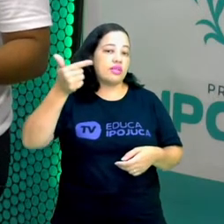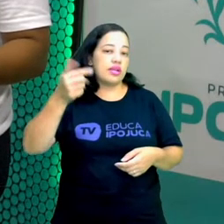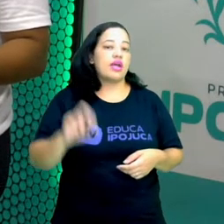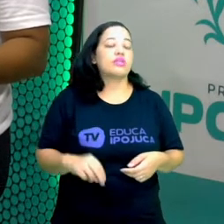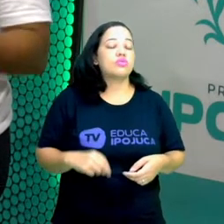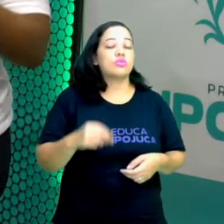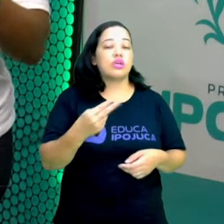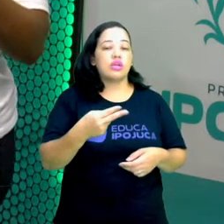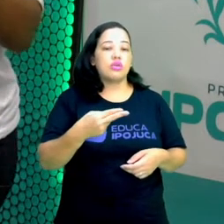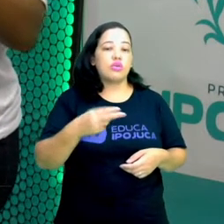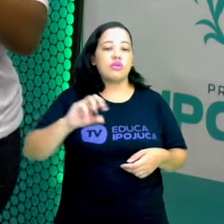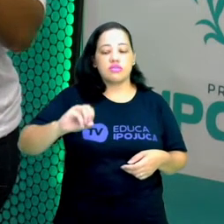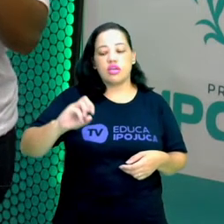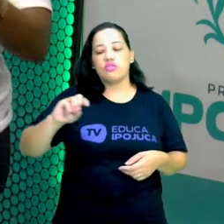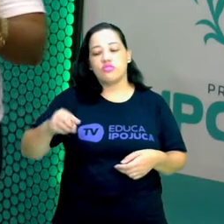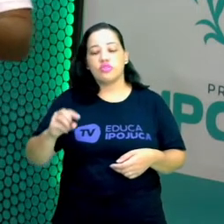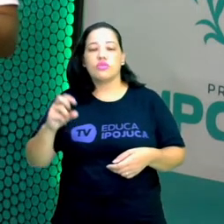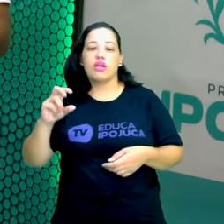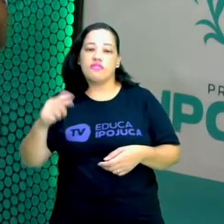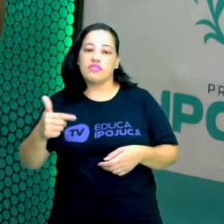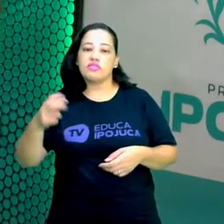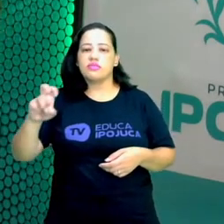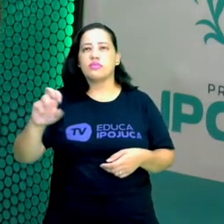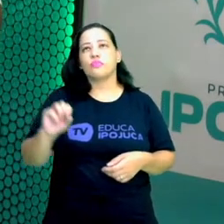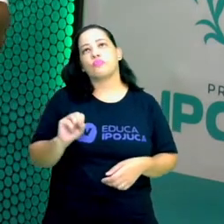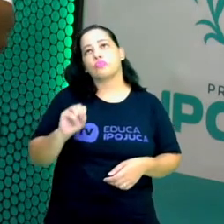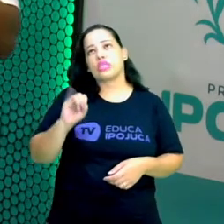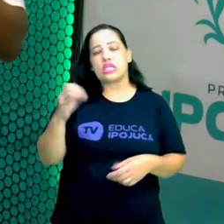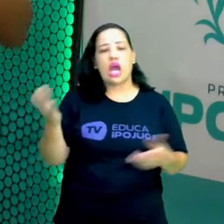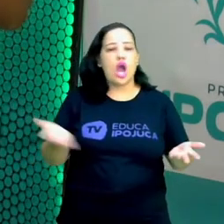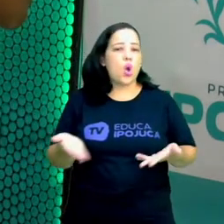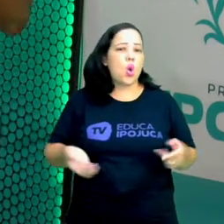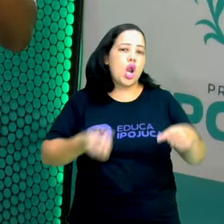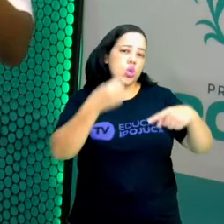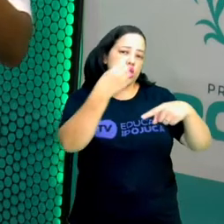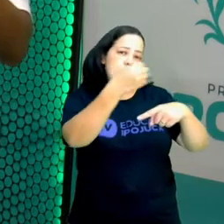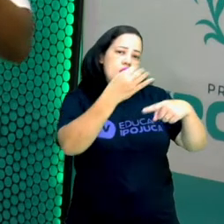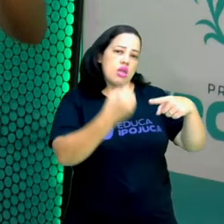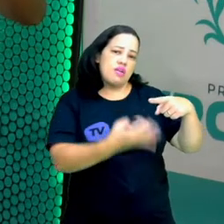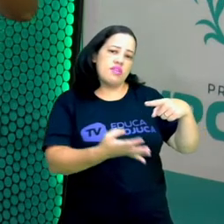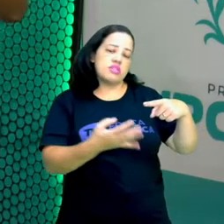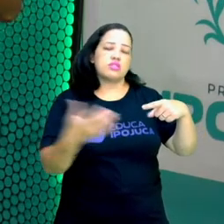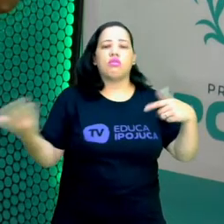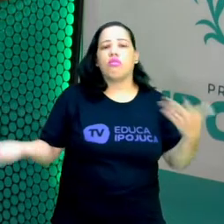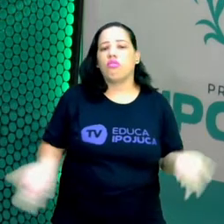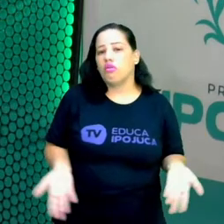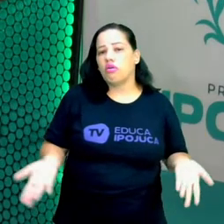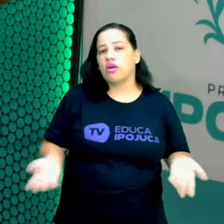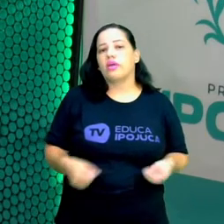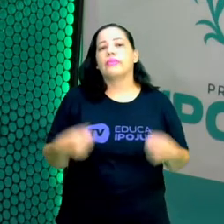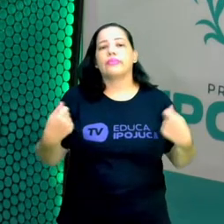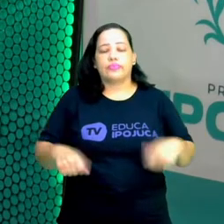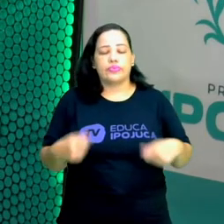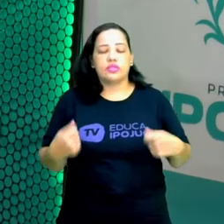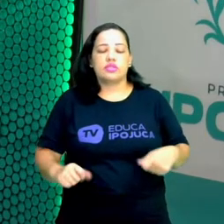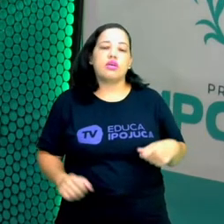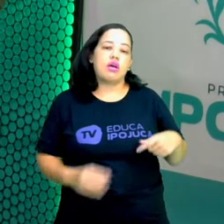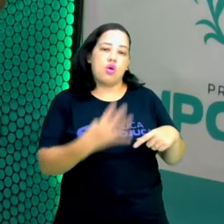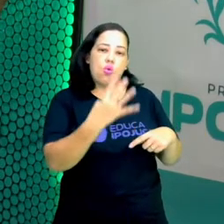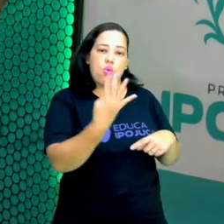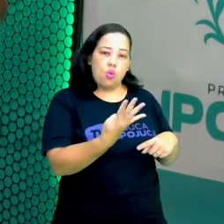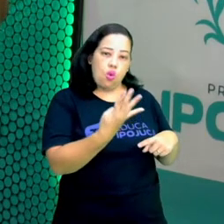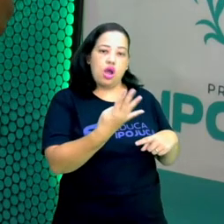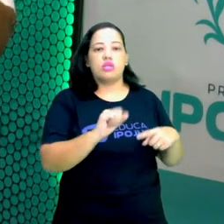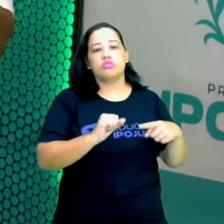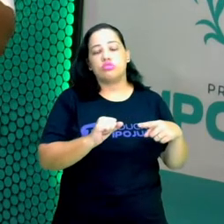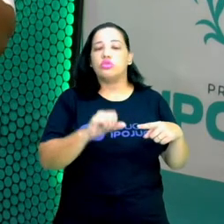0,25. E se for uma fração, a raiz quadrada de 4 nono, aí você tira a raiz de 4, que é 2, e